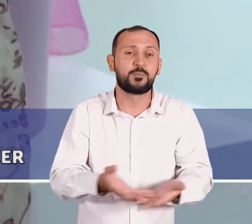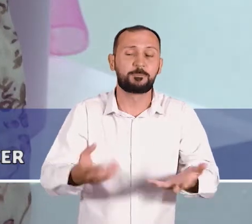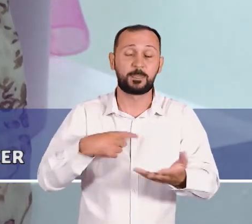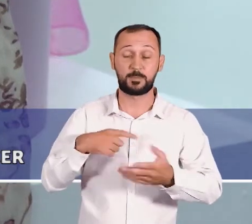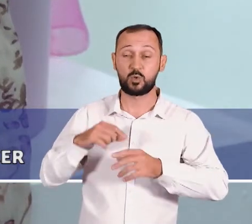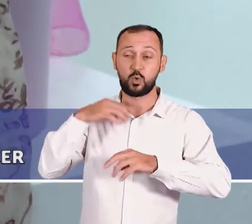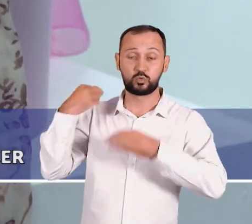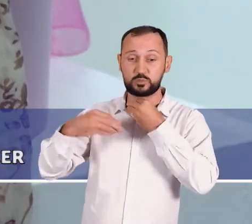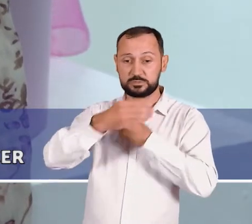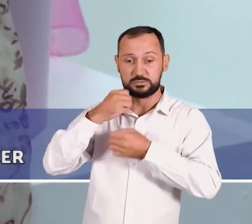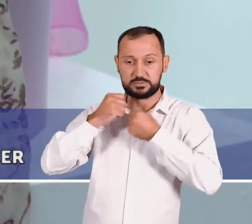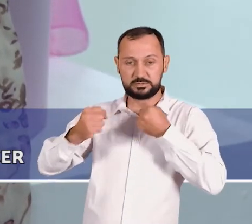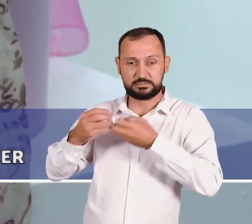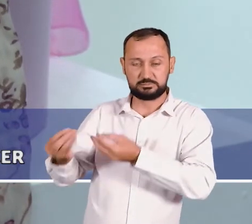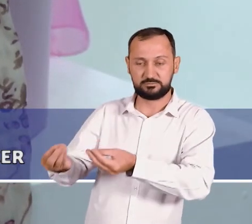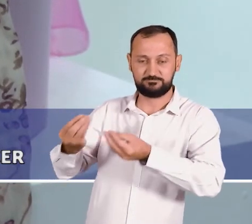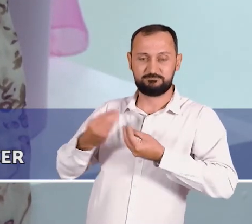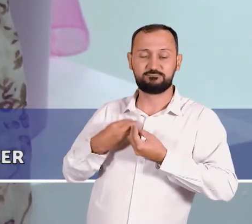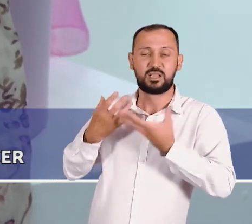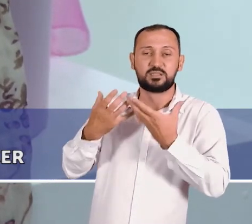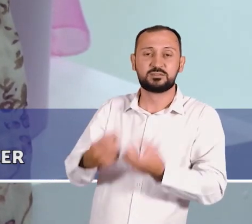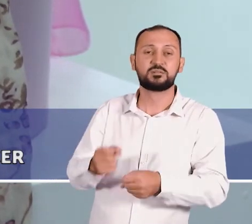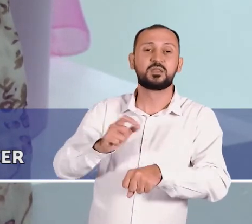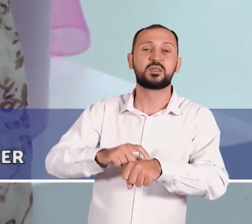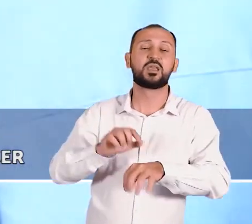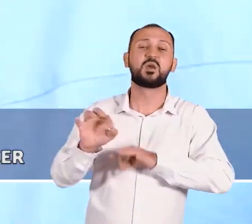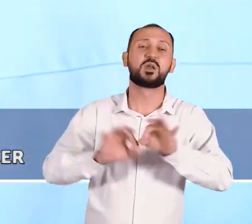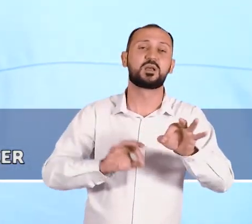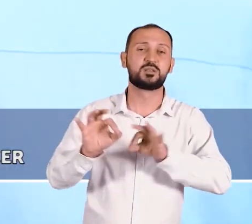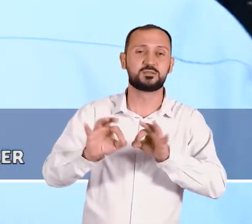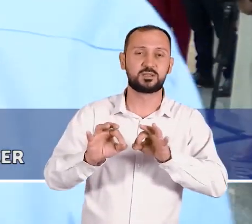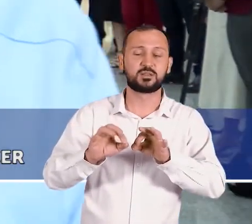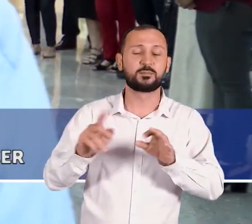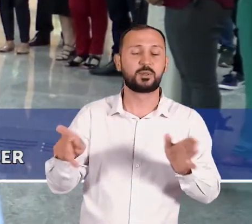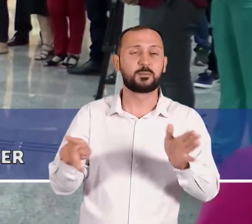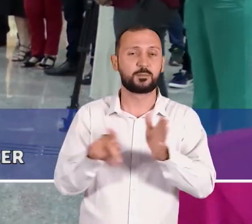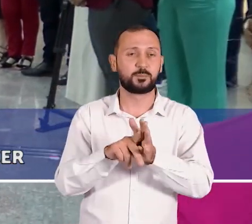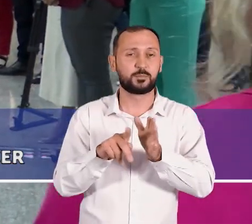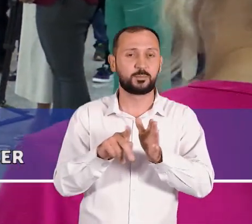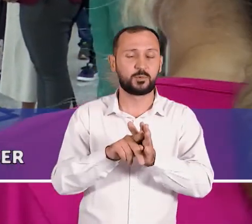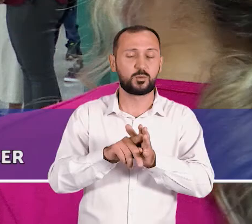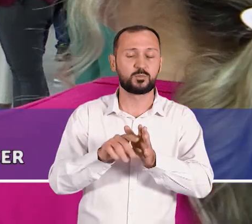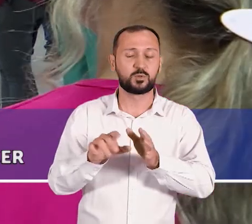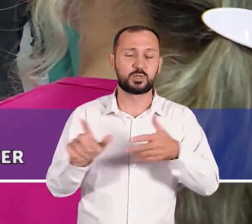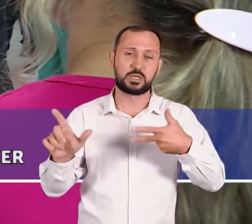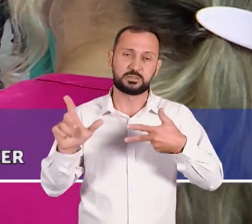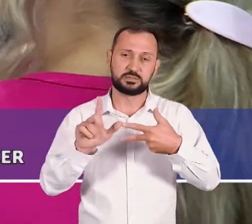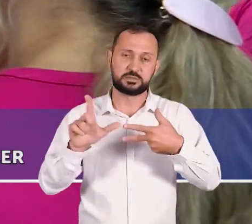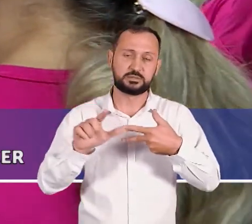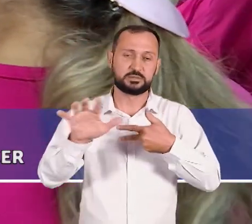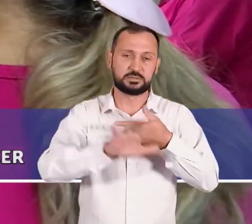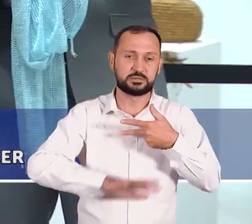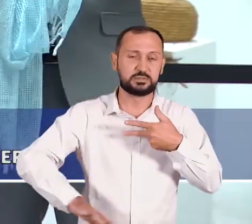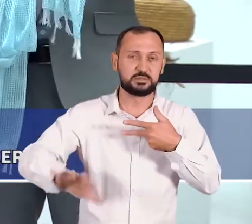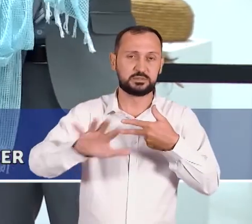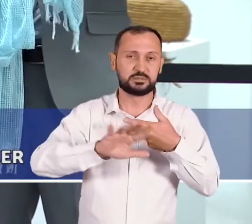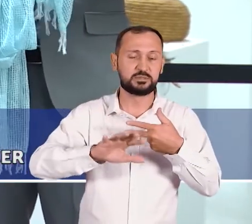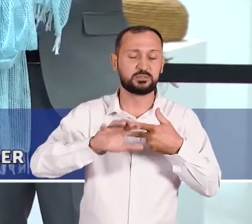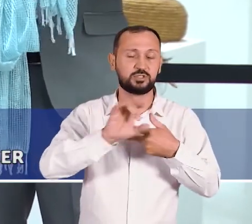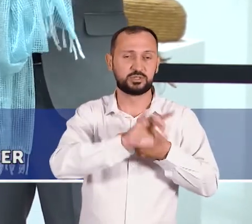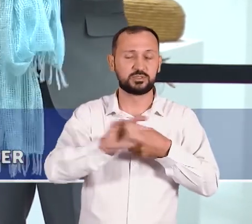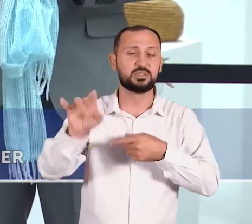beneficiadas receberam os lenços arrecadados durante a ação, que é uma realização da União dos Legisladores